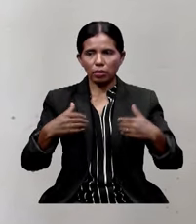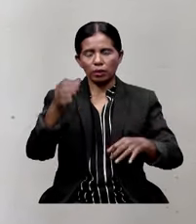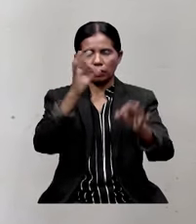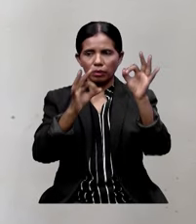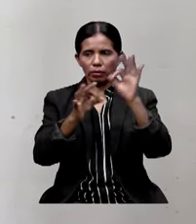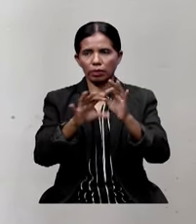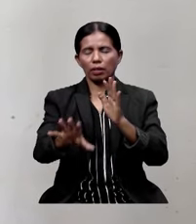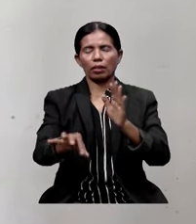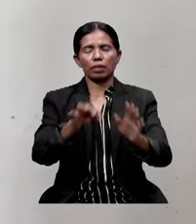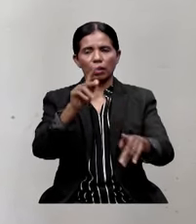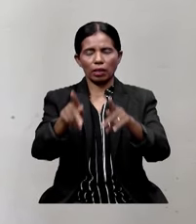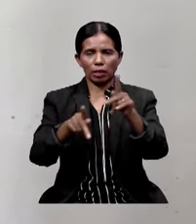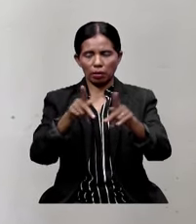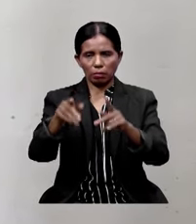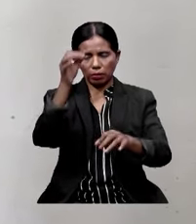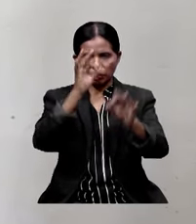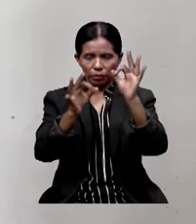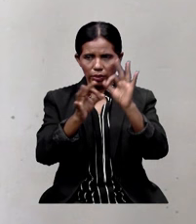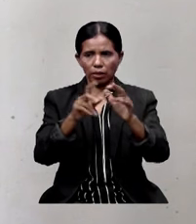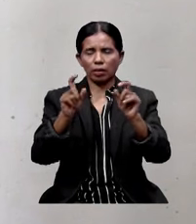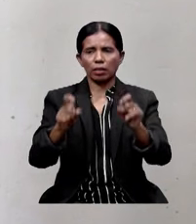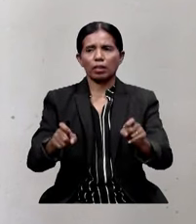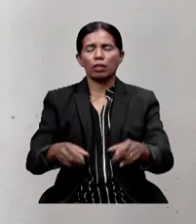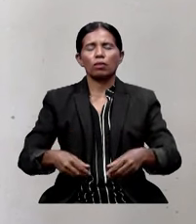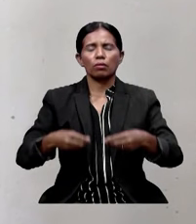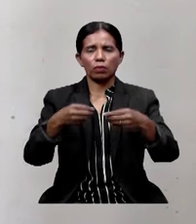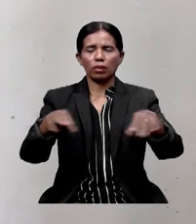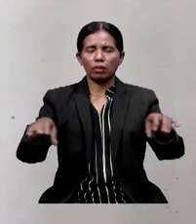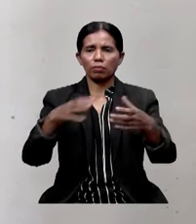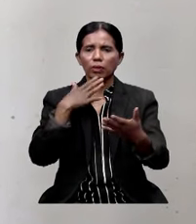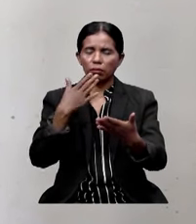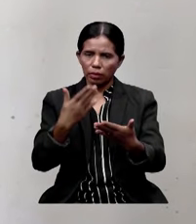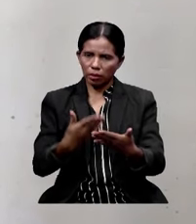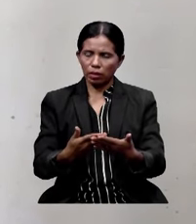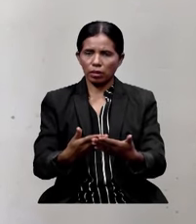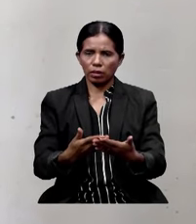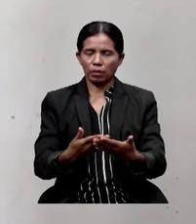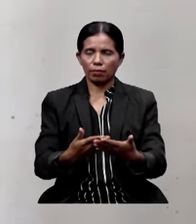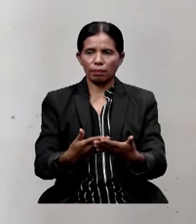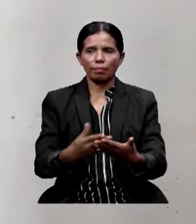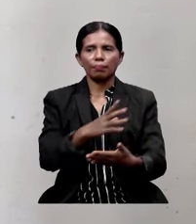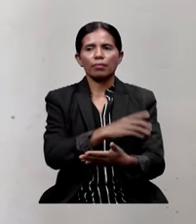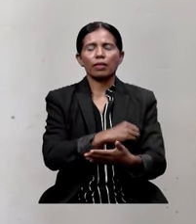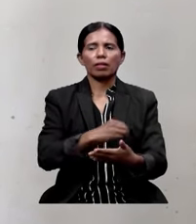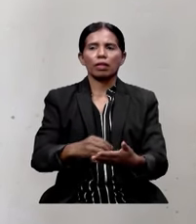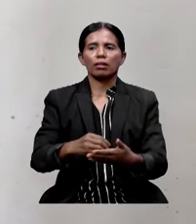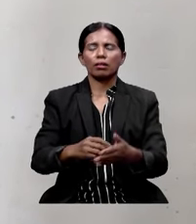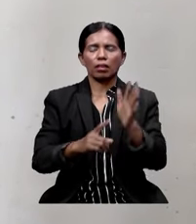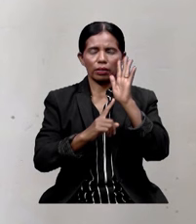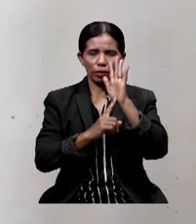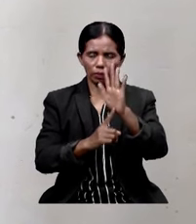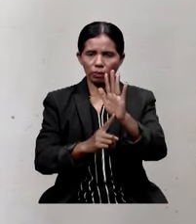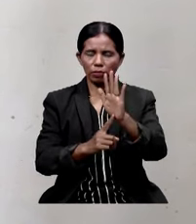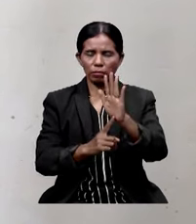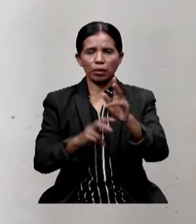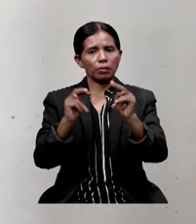hetan povu konfia ida nene tem ki desempenha ni servisu profesionalismo I hatan duni ba necessidade ser ne per